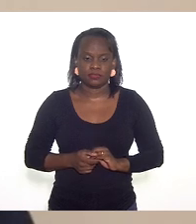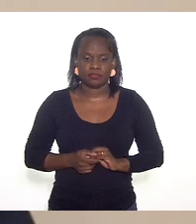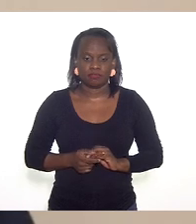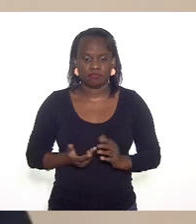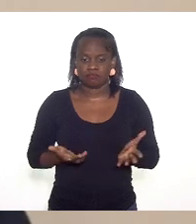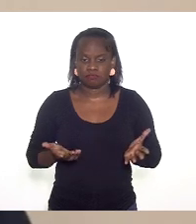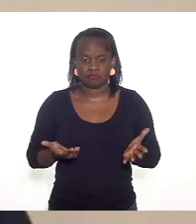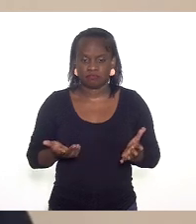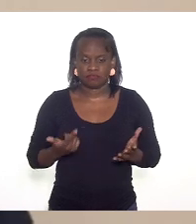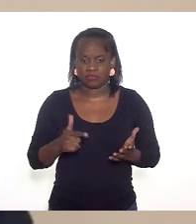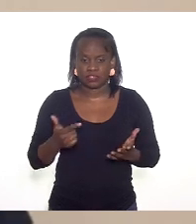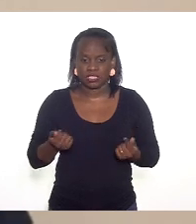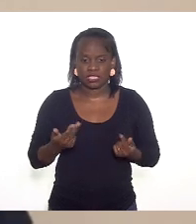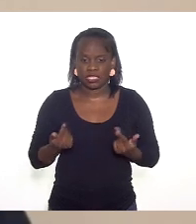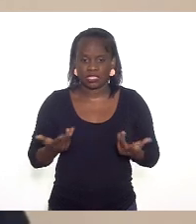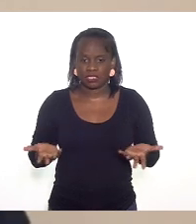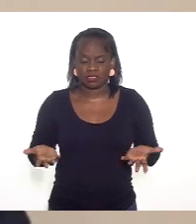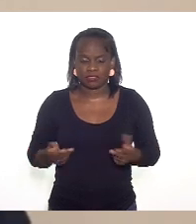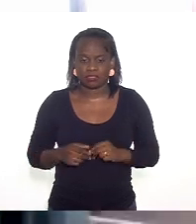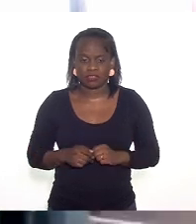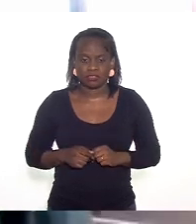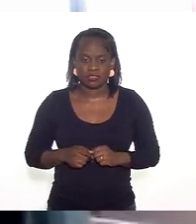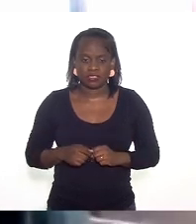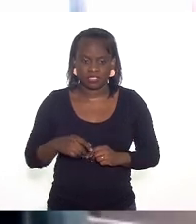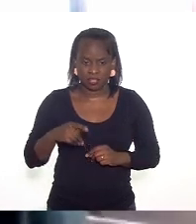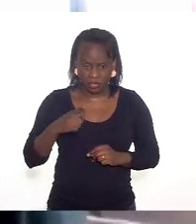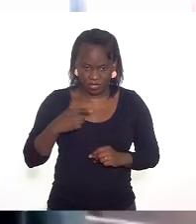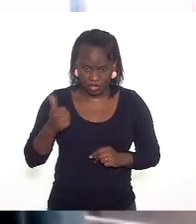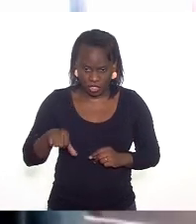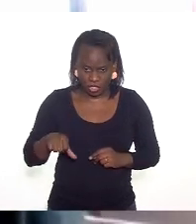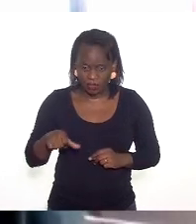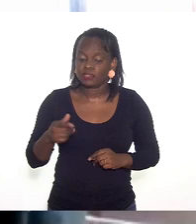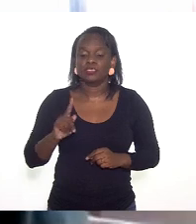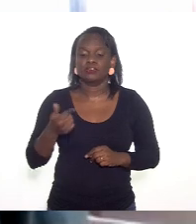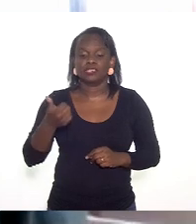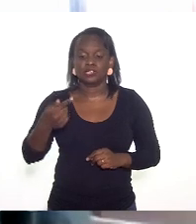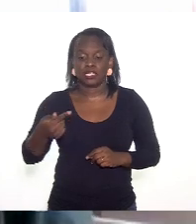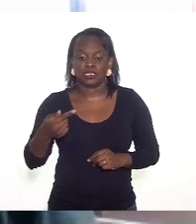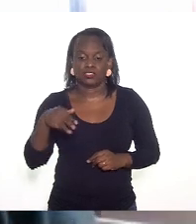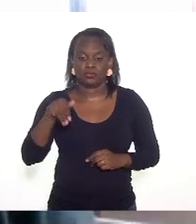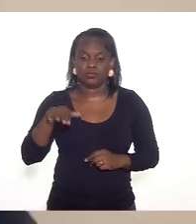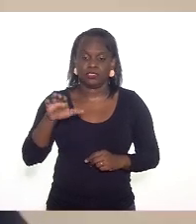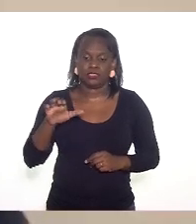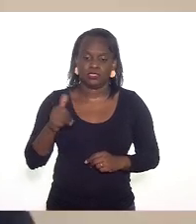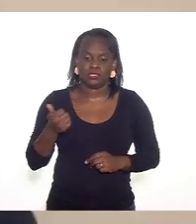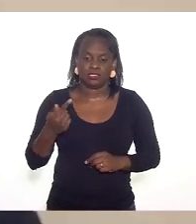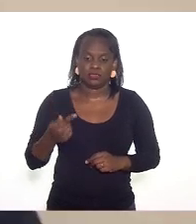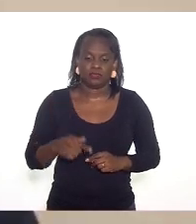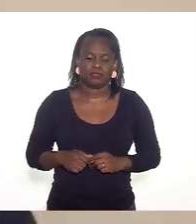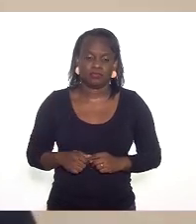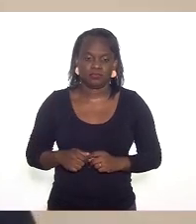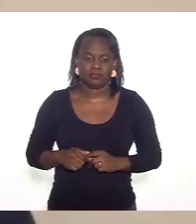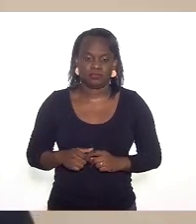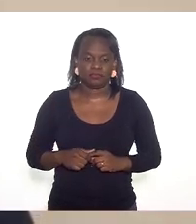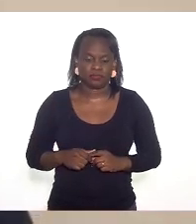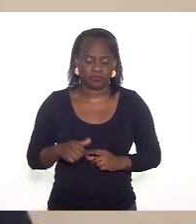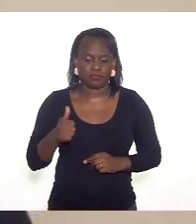É letra morta, não cria despesa. A gente está no 19? É no 17, Nick, por favor. 17. Eu